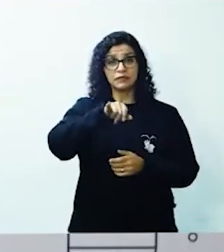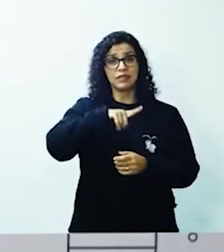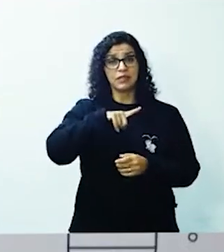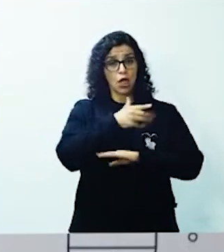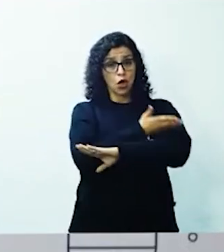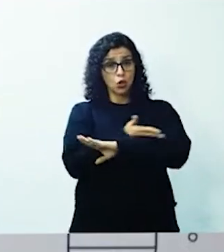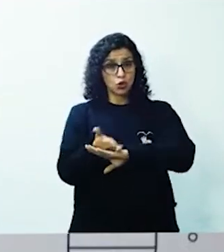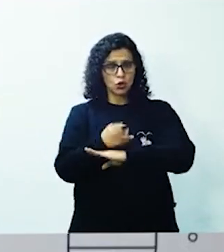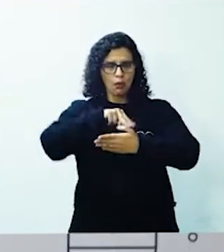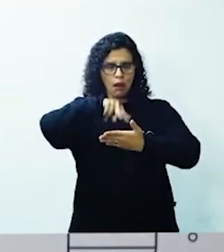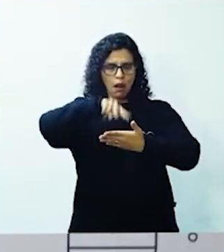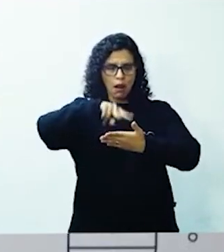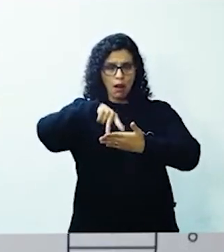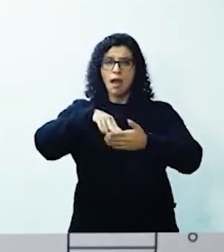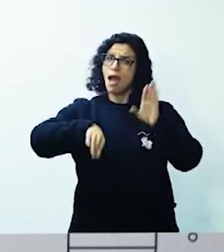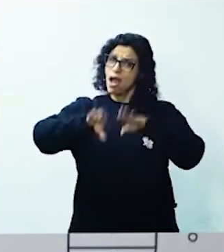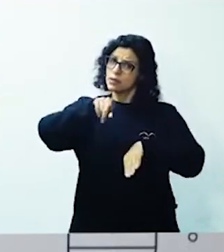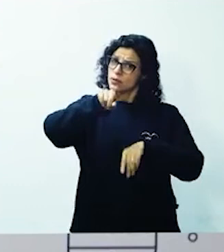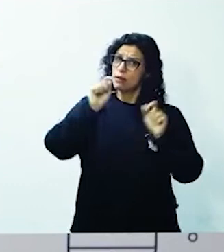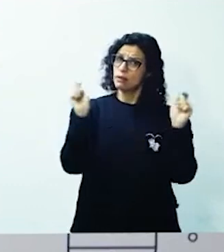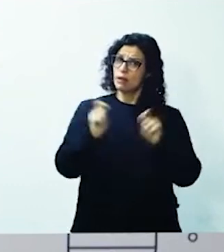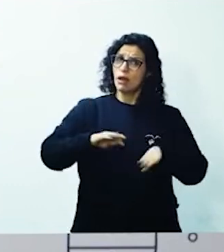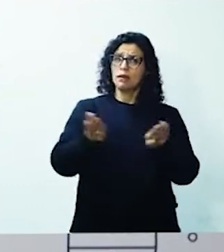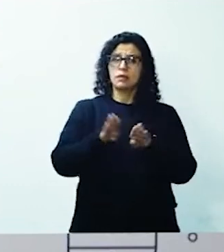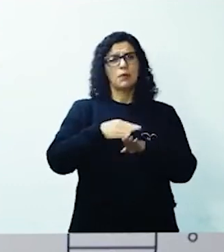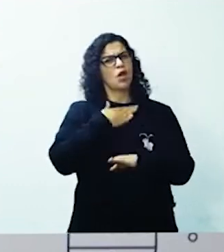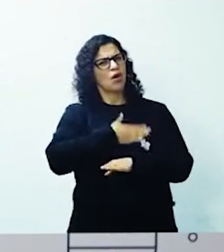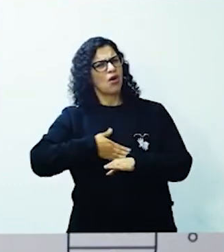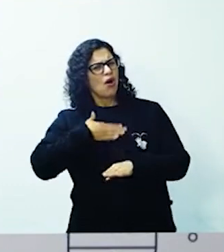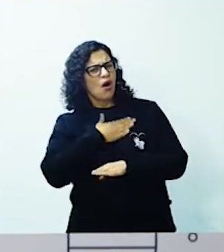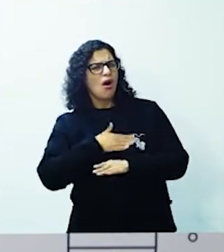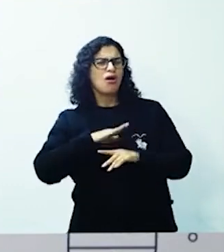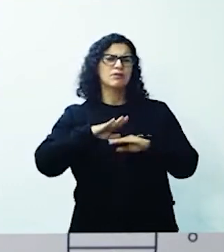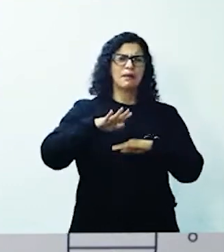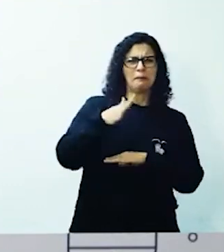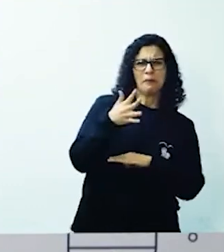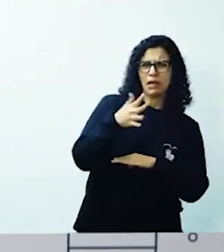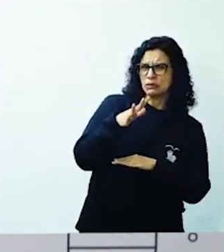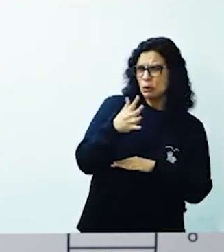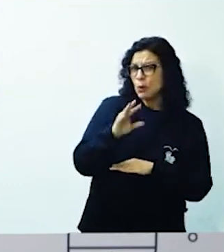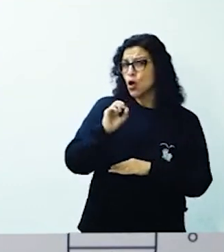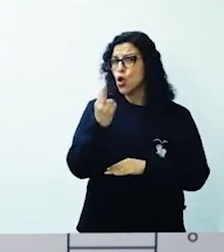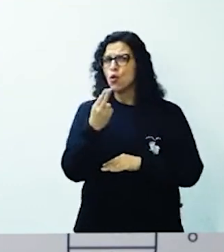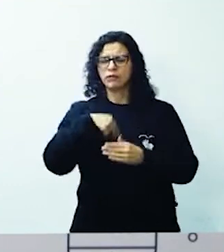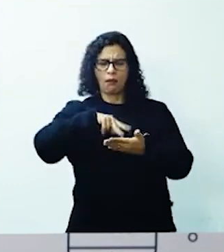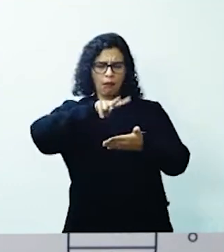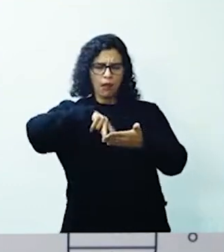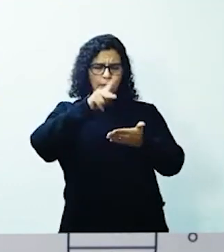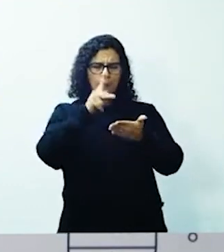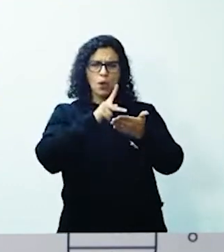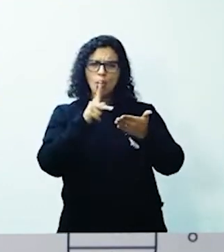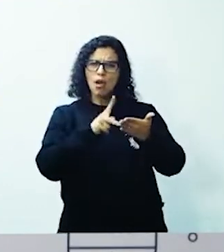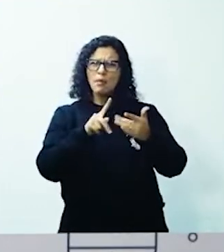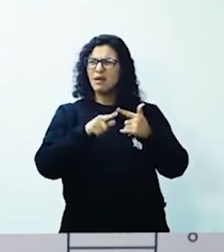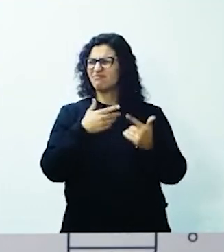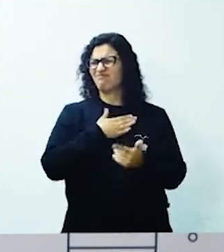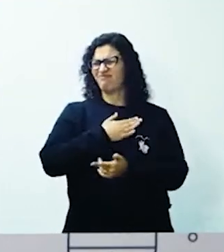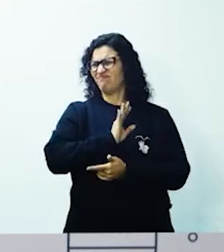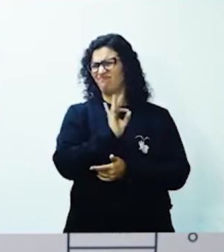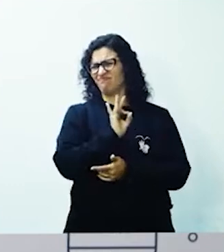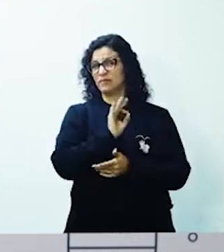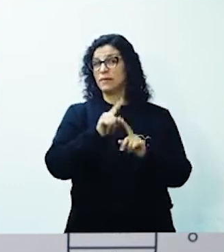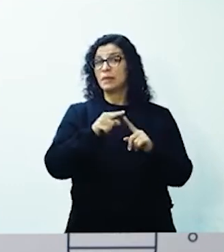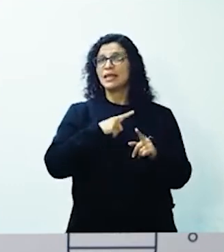o hábito de leitura, às vezes você pode gostar, mais ou menos. Ou você lê o poema e não gosta, mas